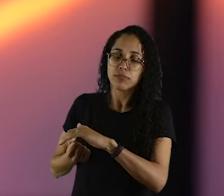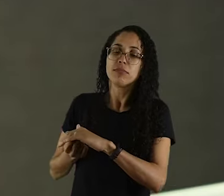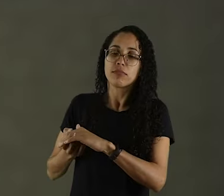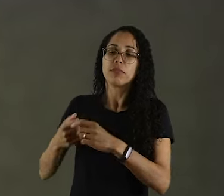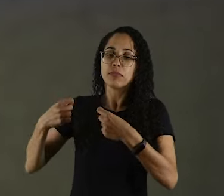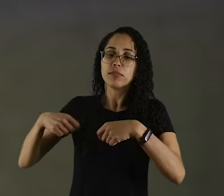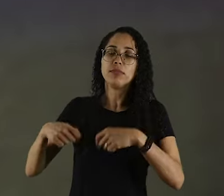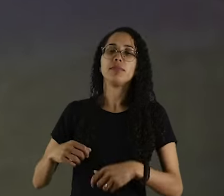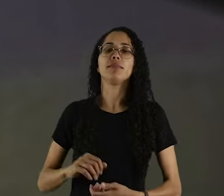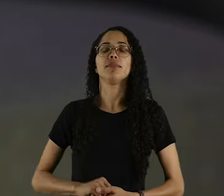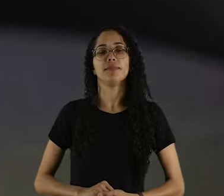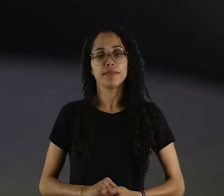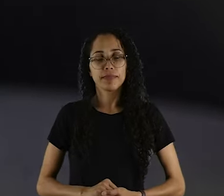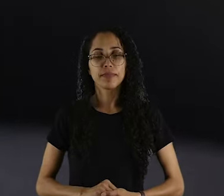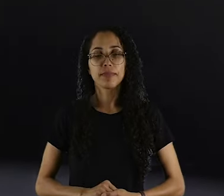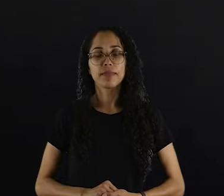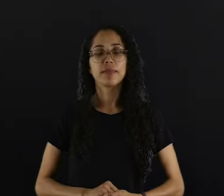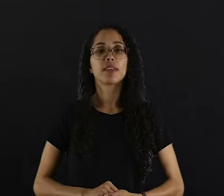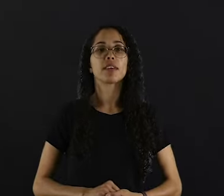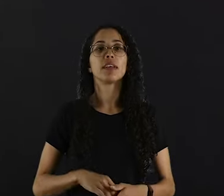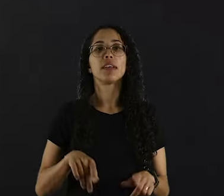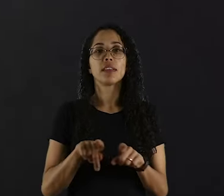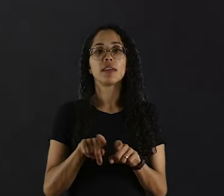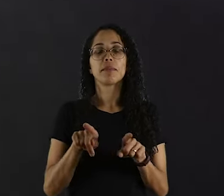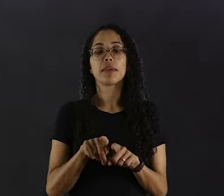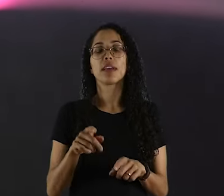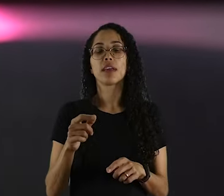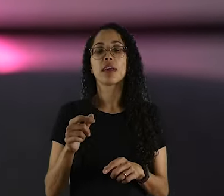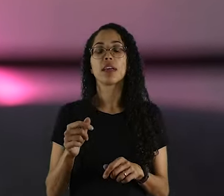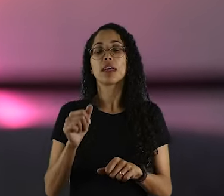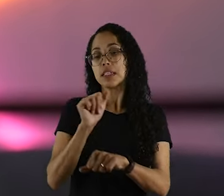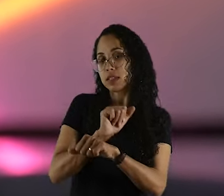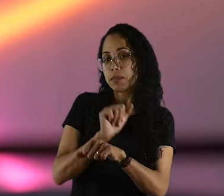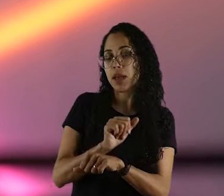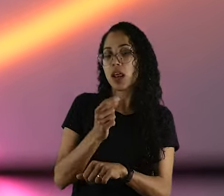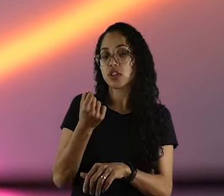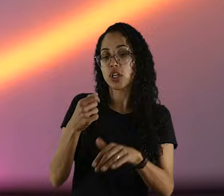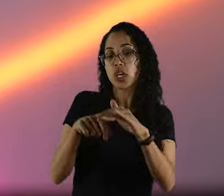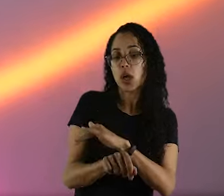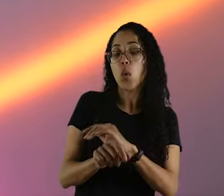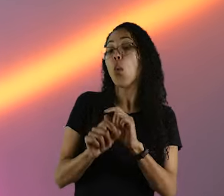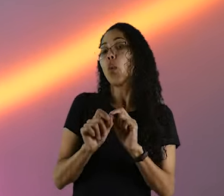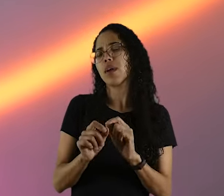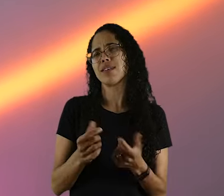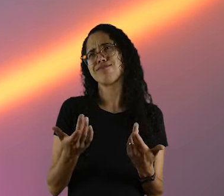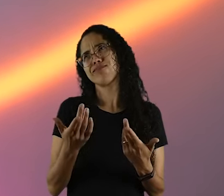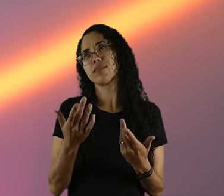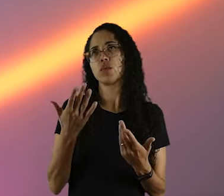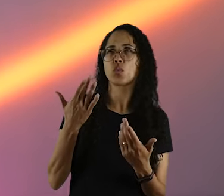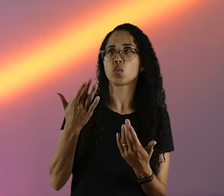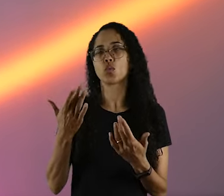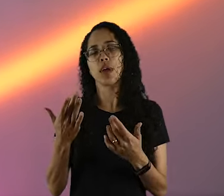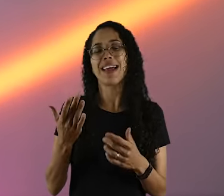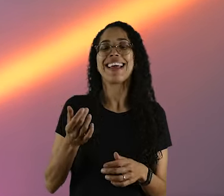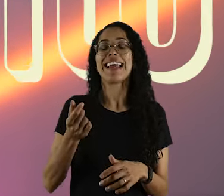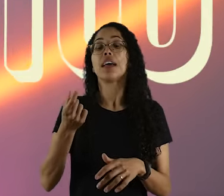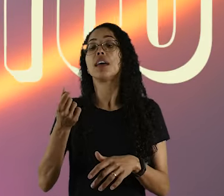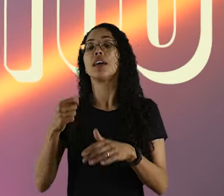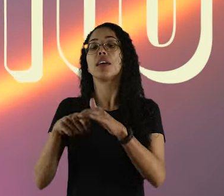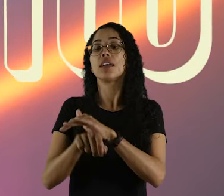coisa. E outra parte eu deixo de reserva de investimento que eu não sei se é a palavra que usam, mas eu uso